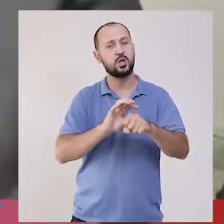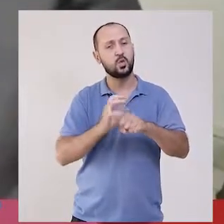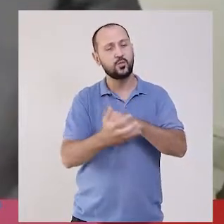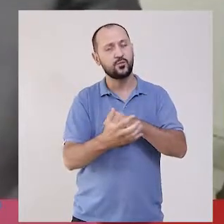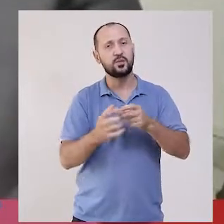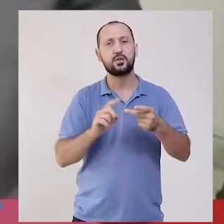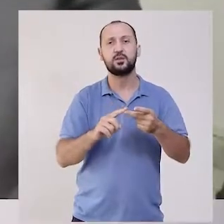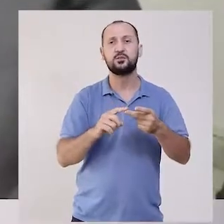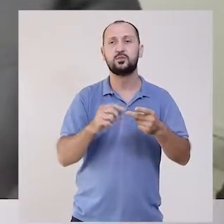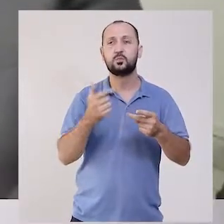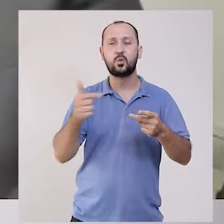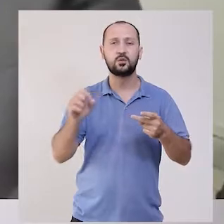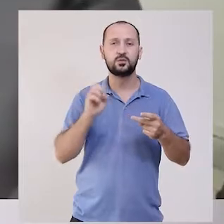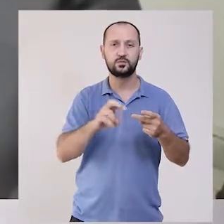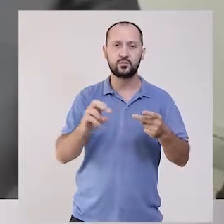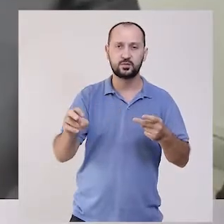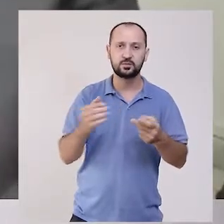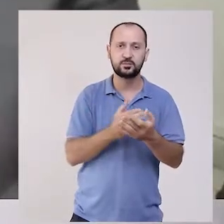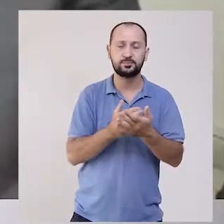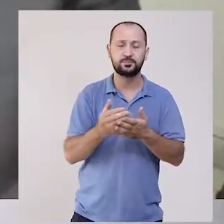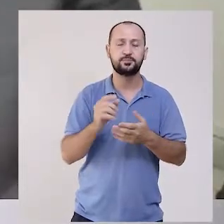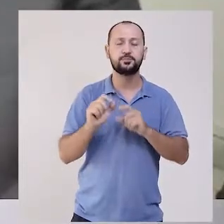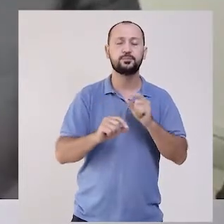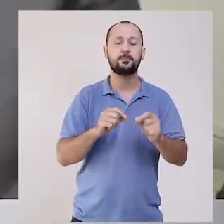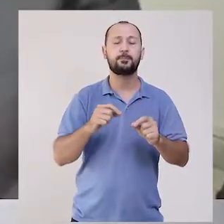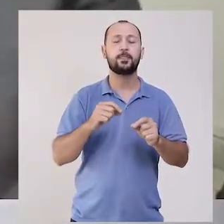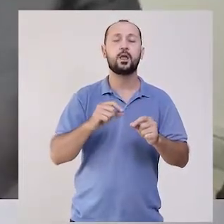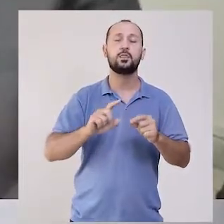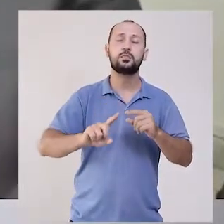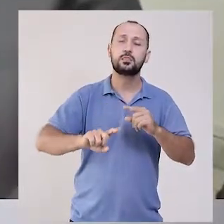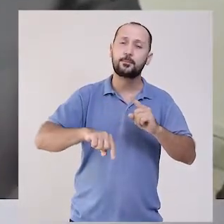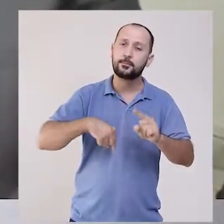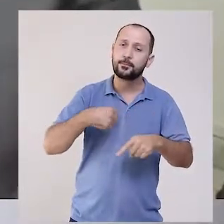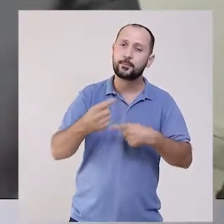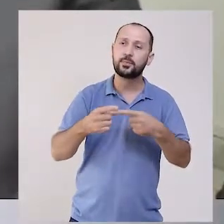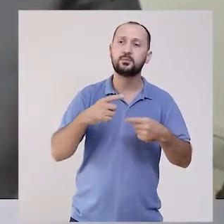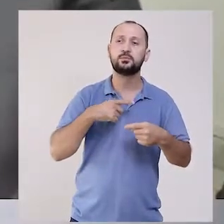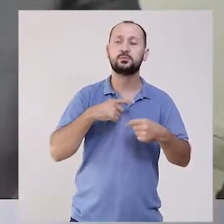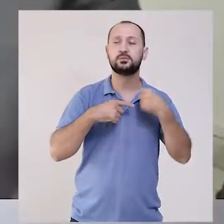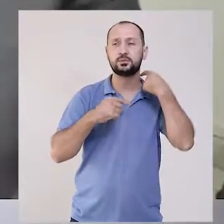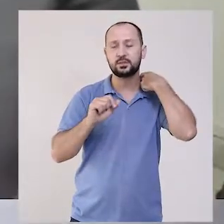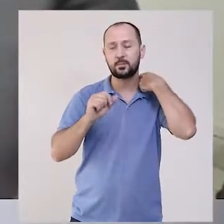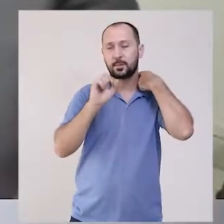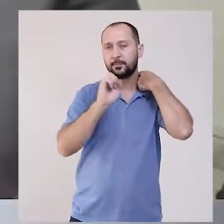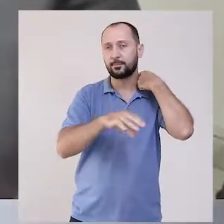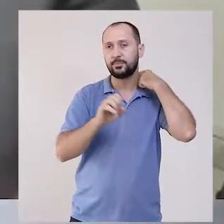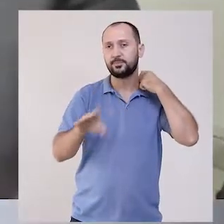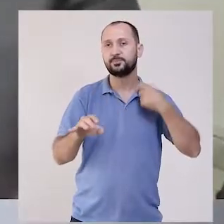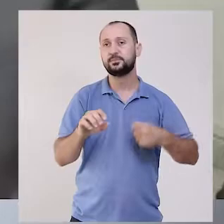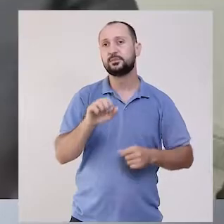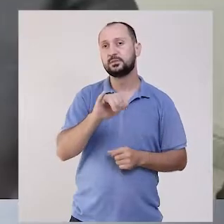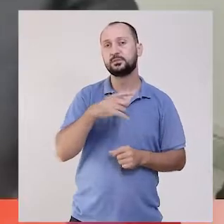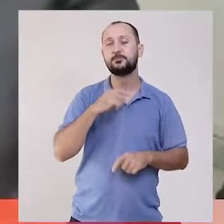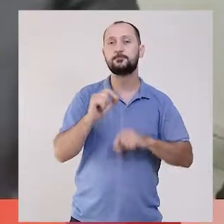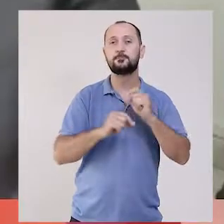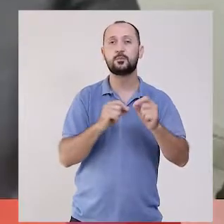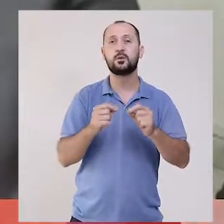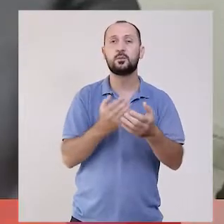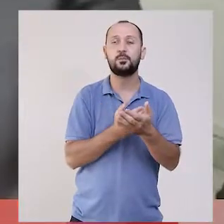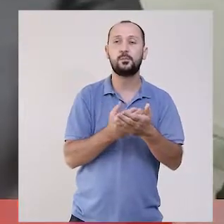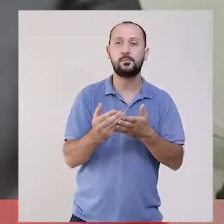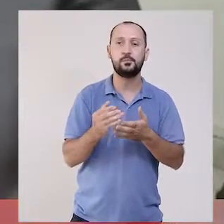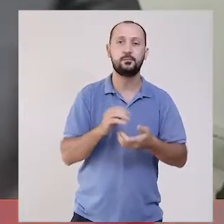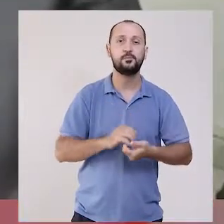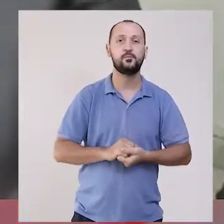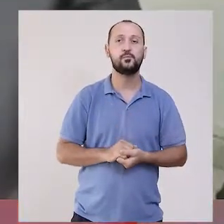Covid. Ele faz uma infecção inicialmente viral e depois vem a infecção bacteriana em cima,